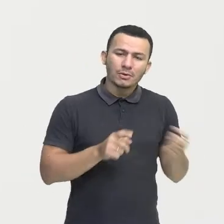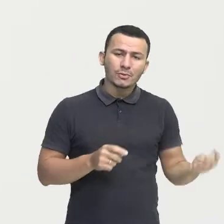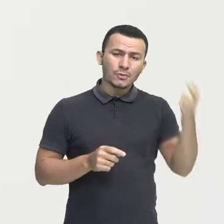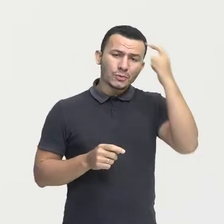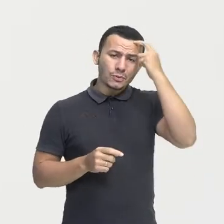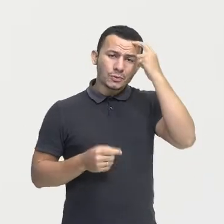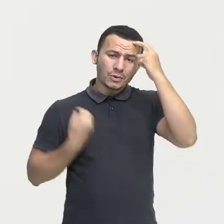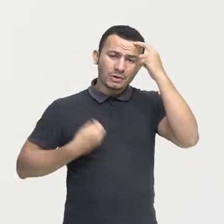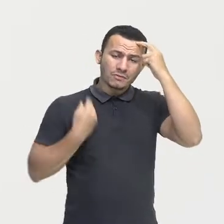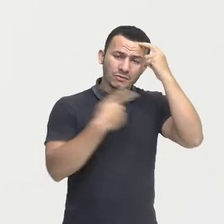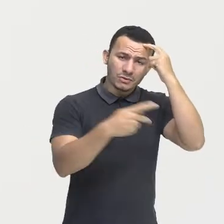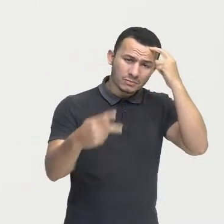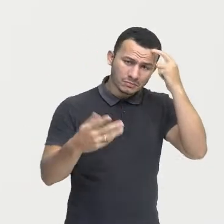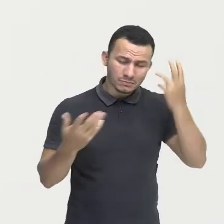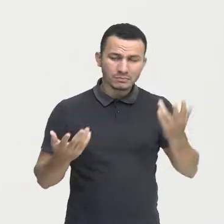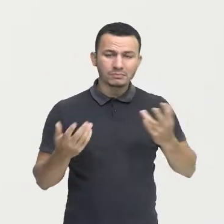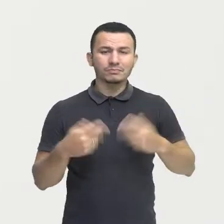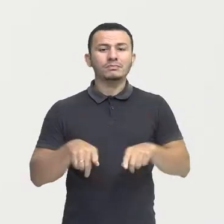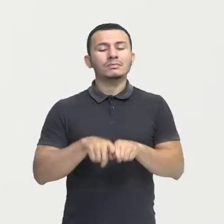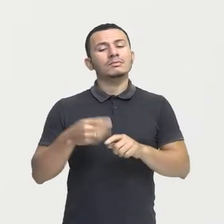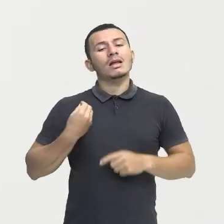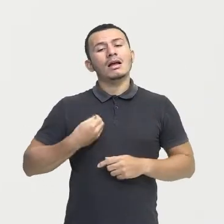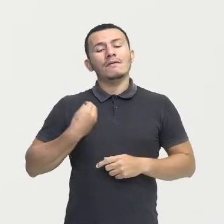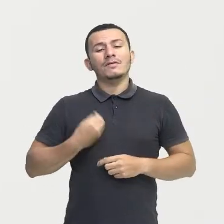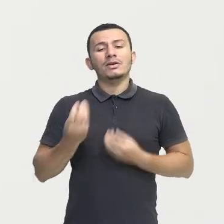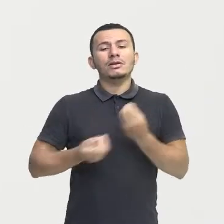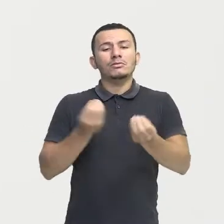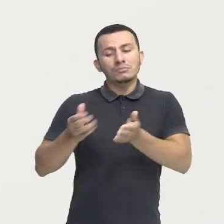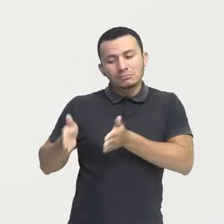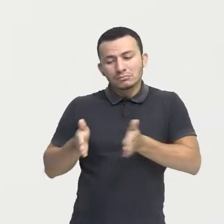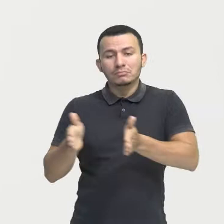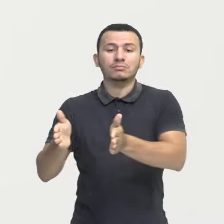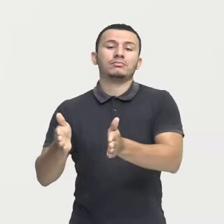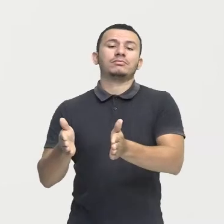vive, na vida que você leva.